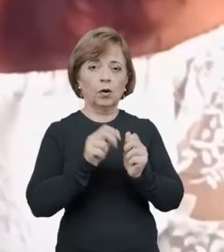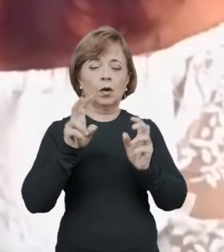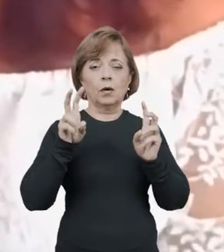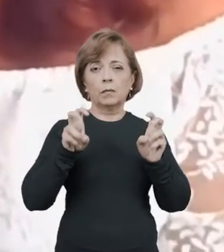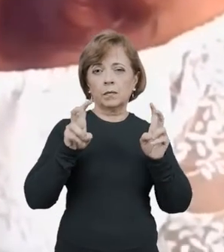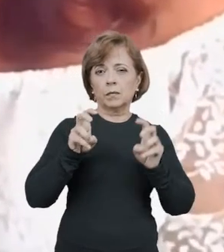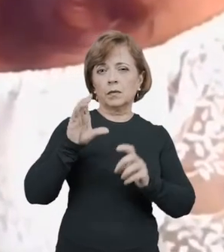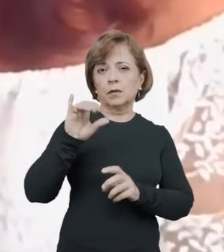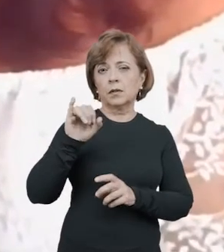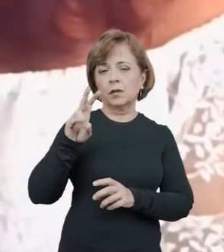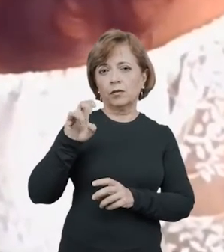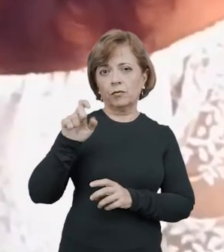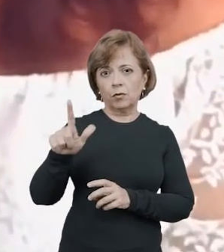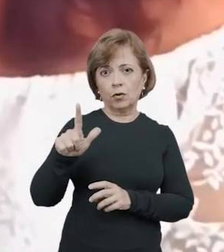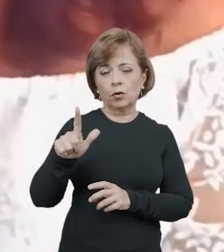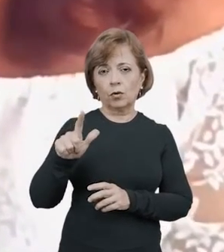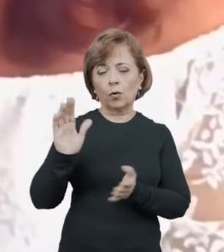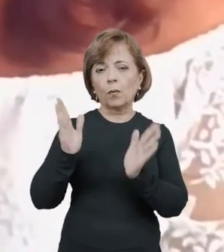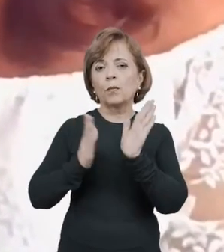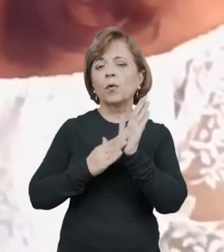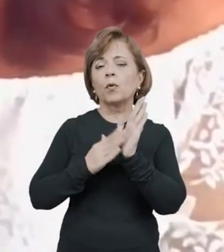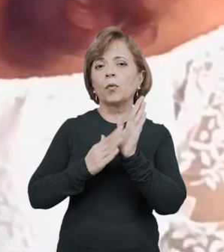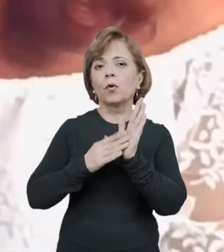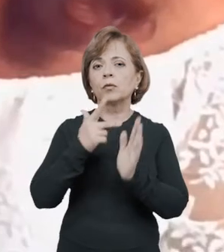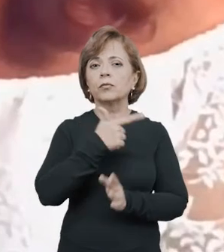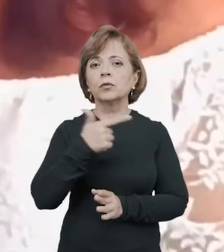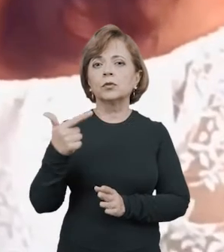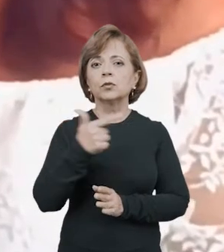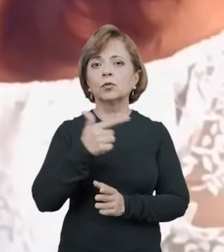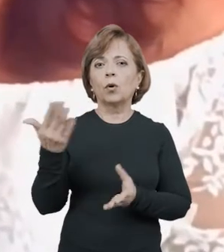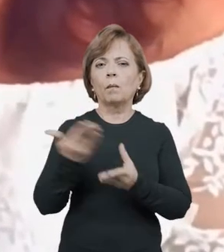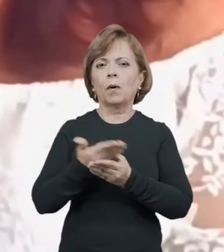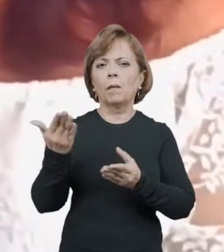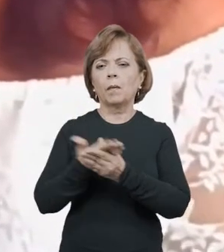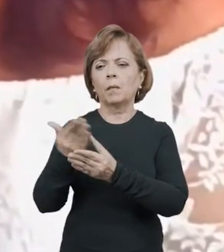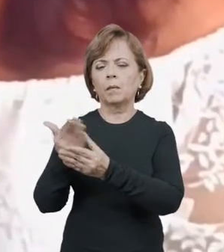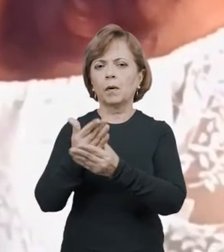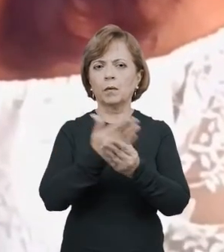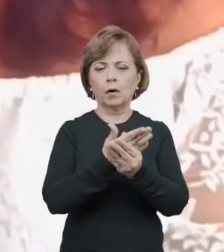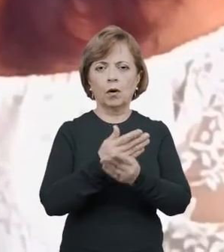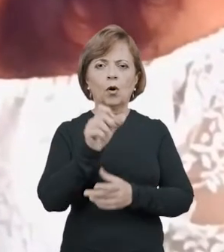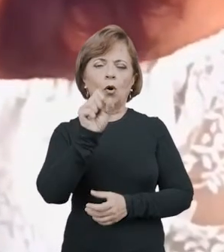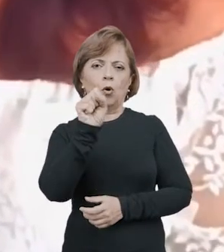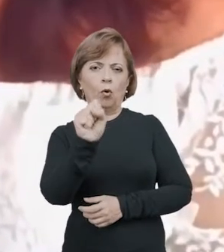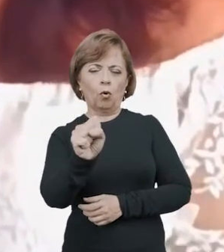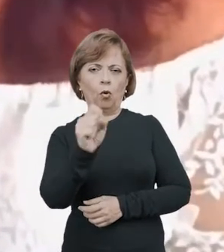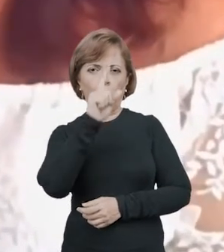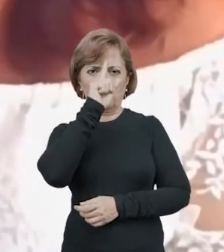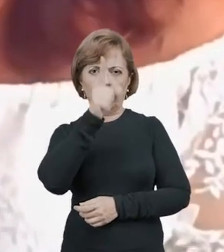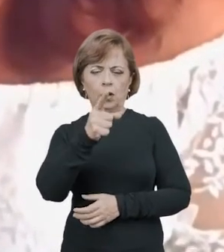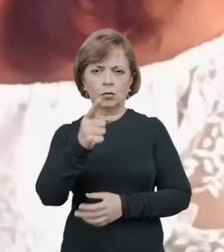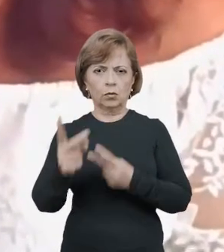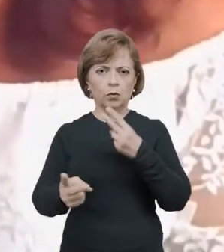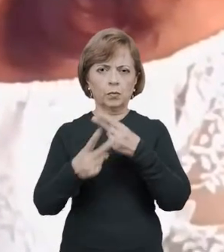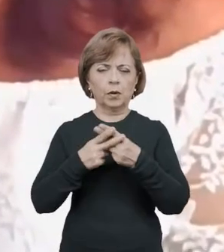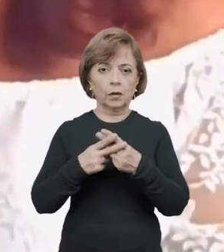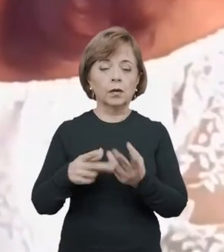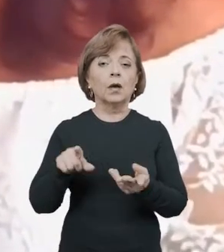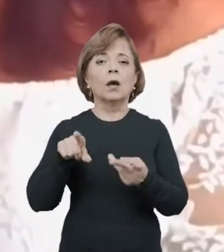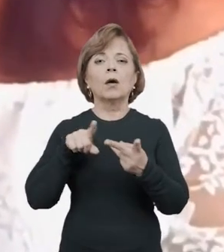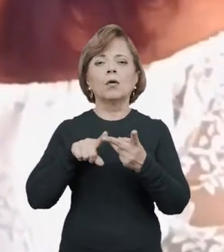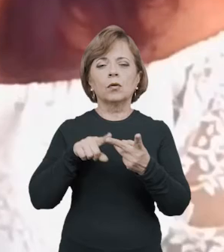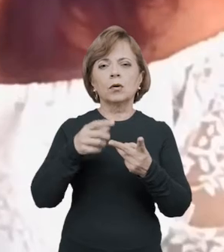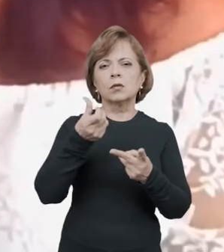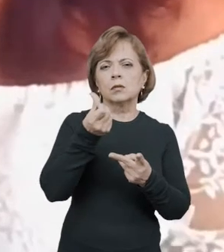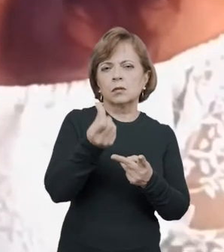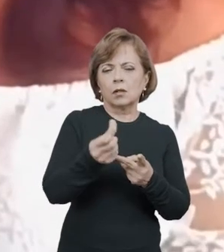civil, ela propôs 22 processos, sendo, por exemplo, 8 mandados de segurança, 6 representações de